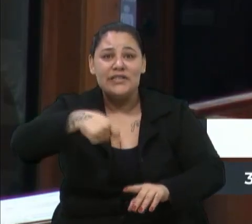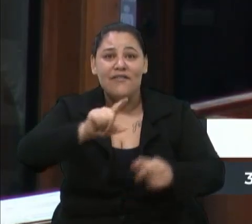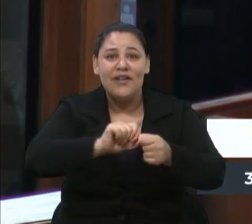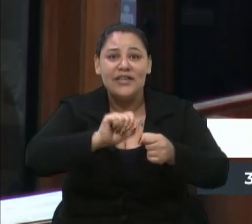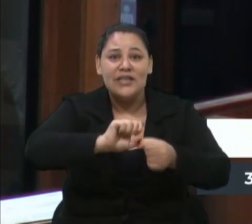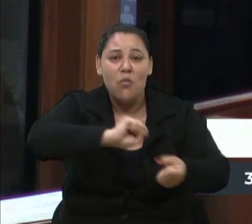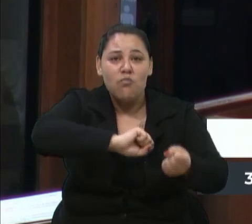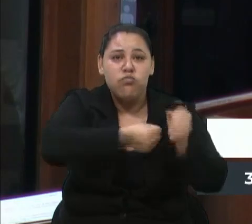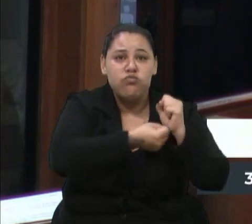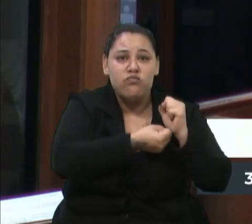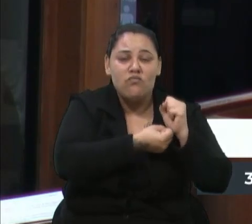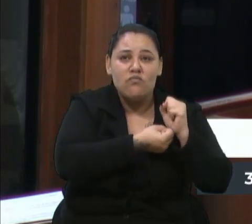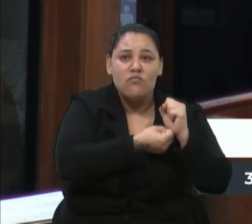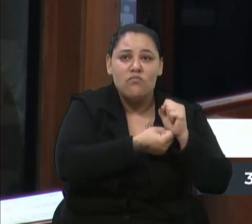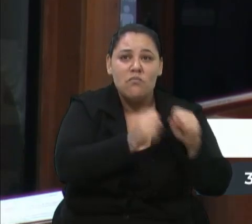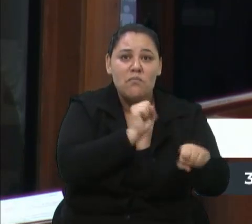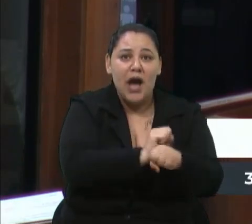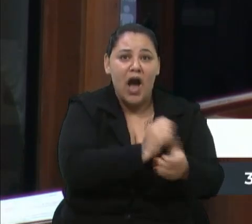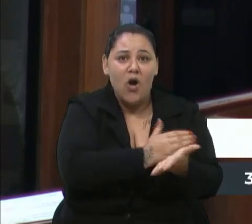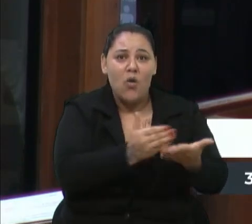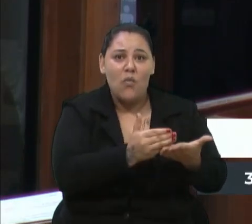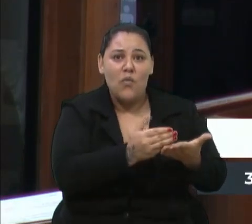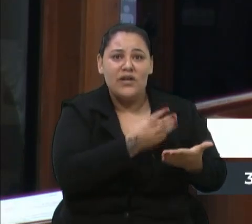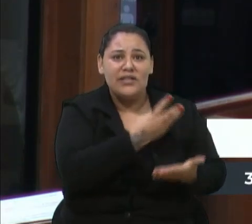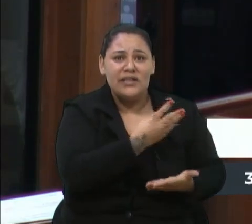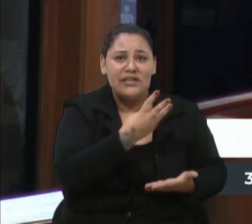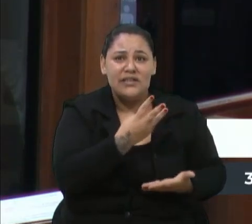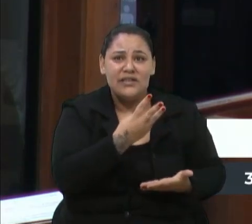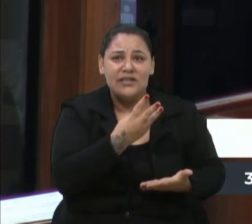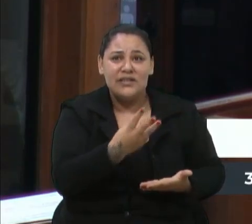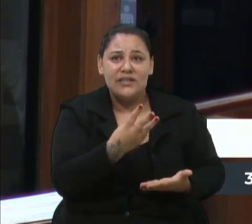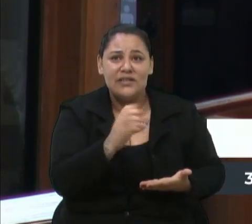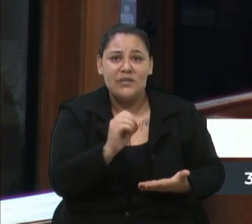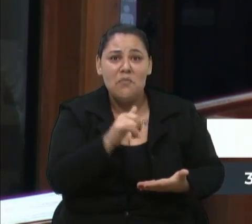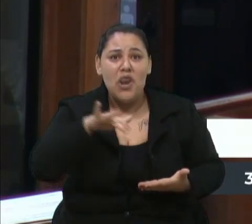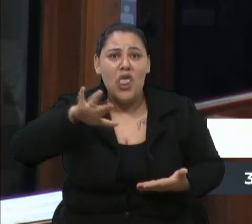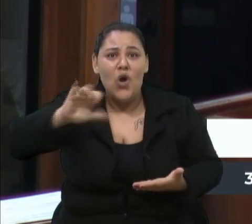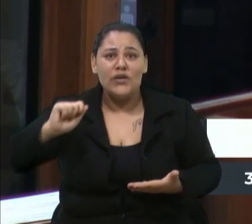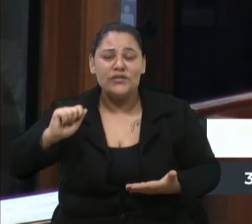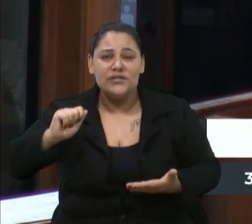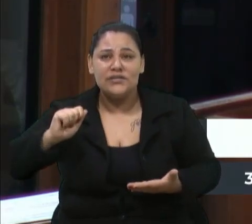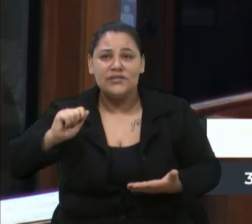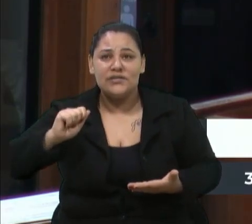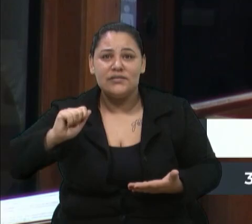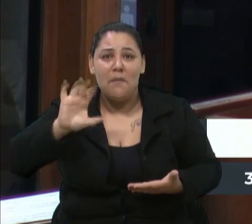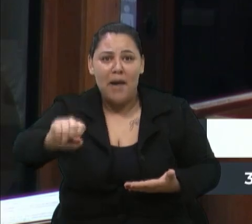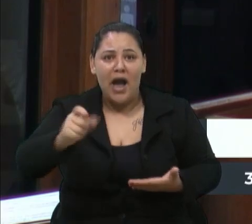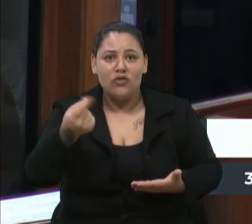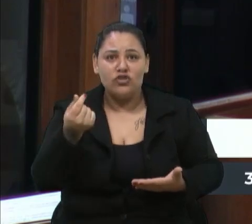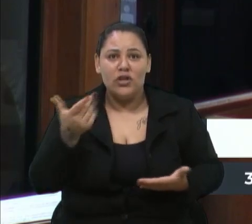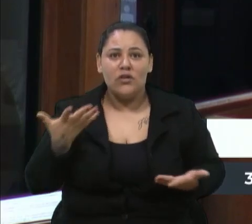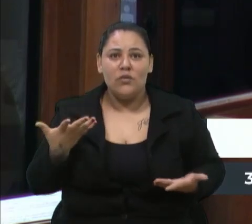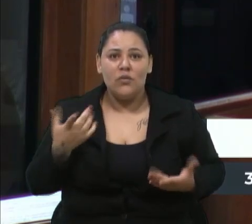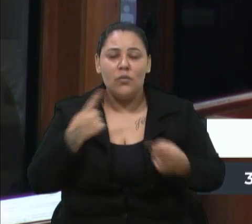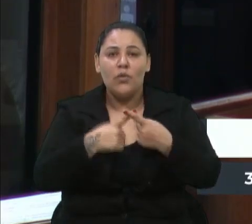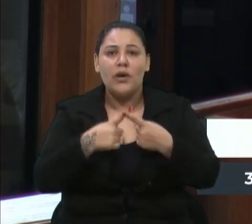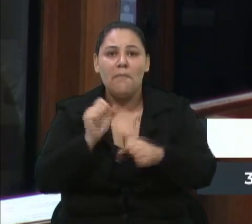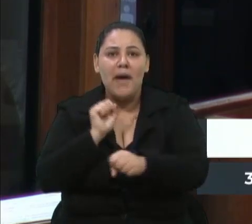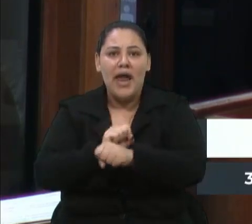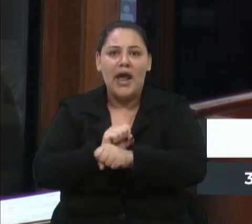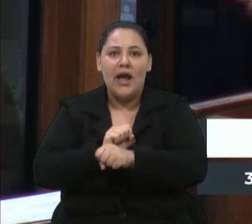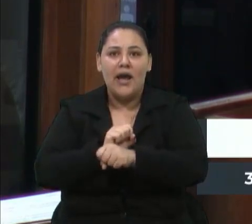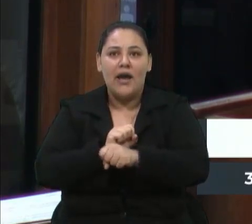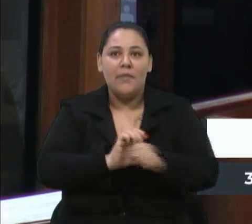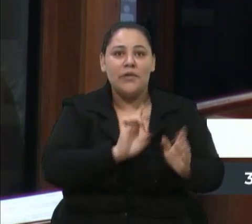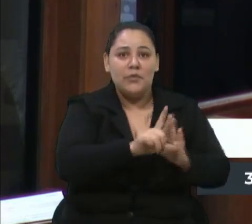início do mandato de 332 milhões. Por quê? Tem que bloquear para eles